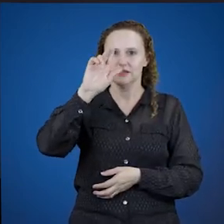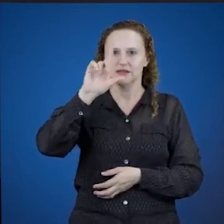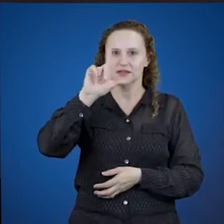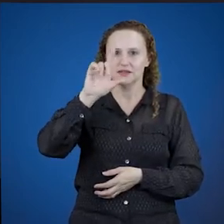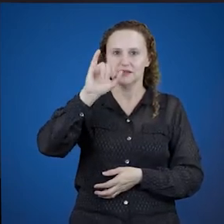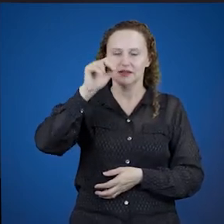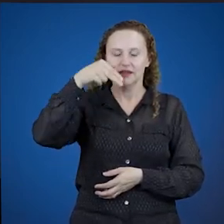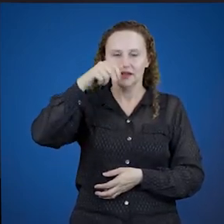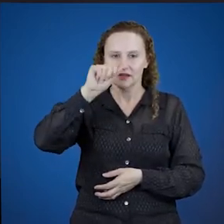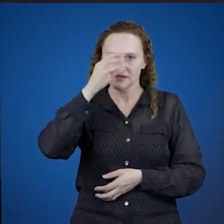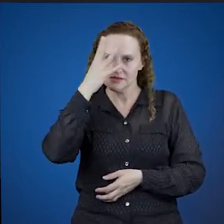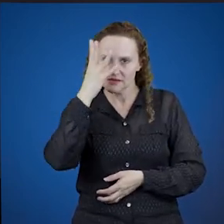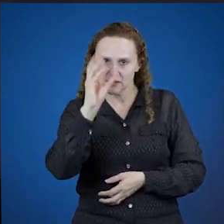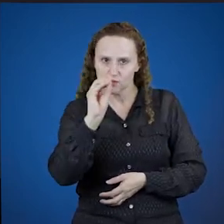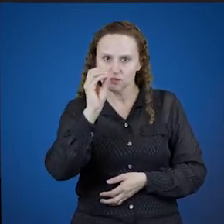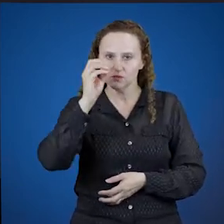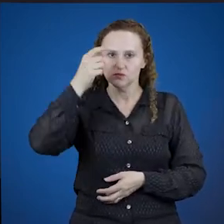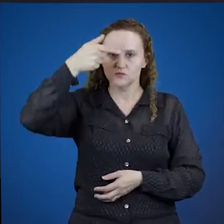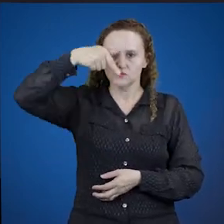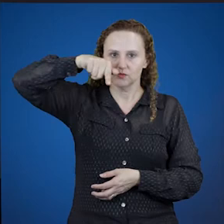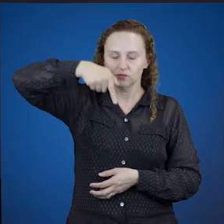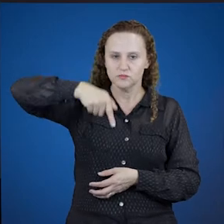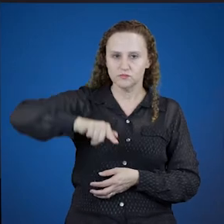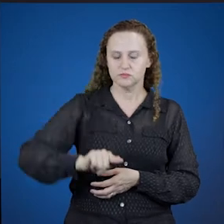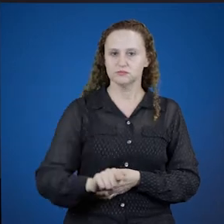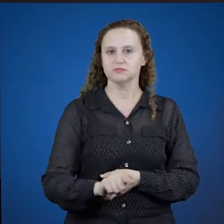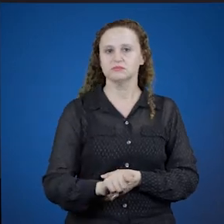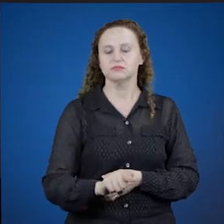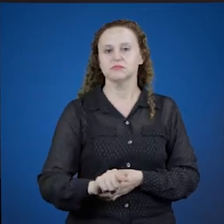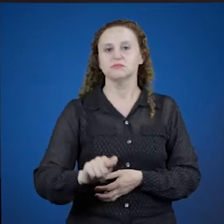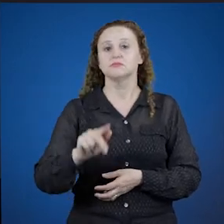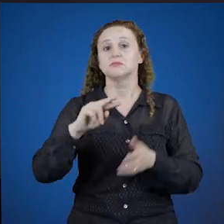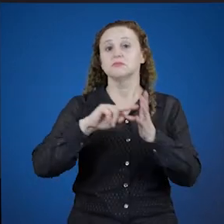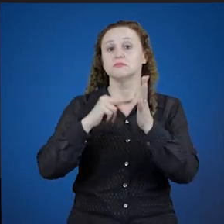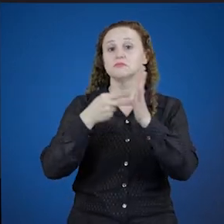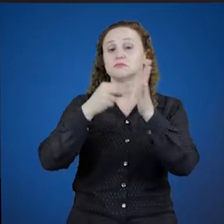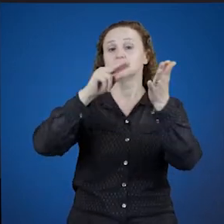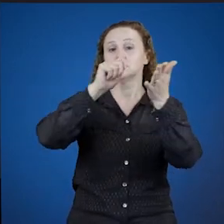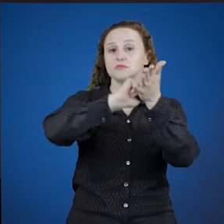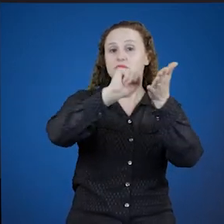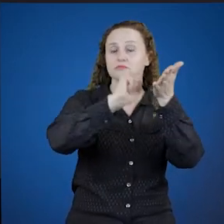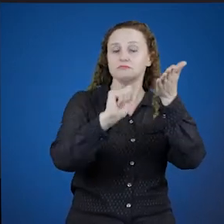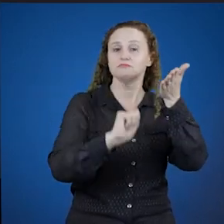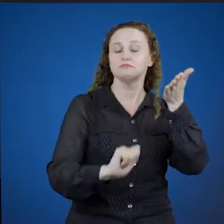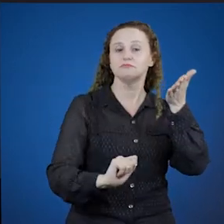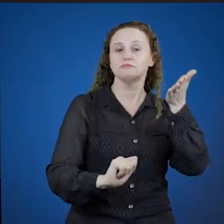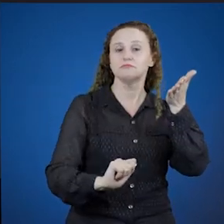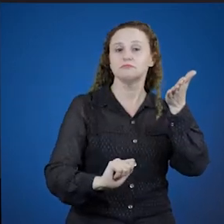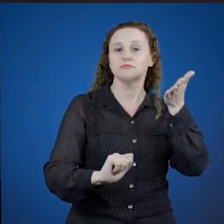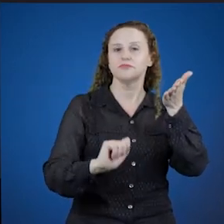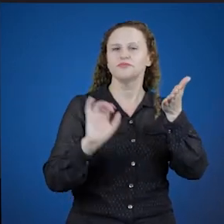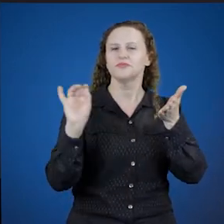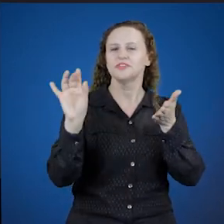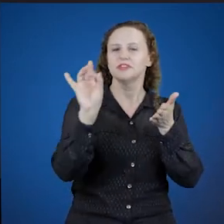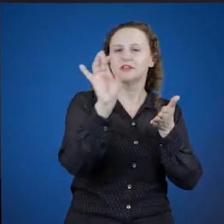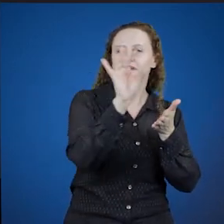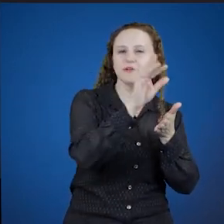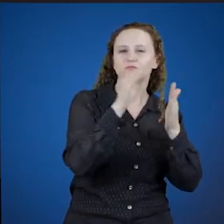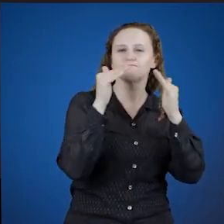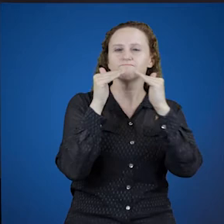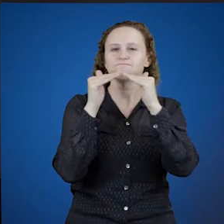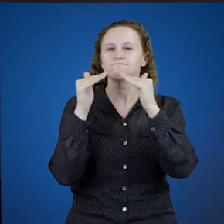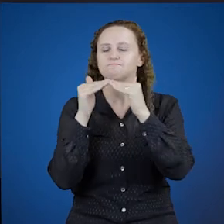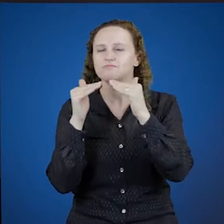declinar uma palavra declinar uma palavra é escrever lá de acordo com a função